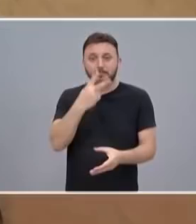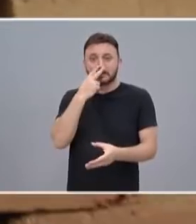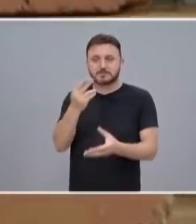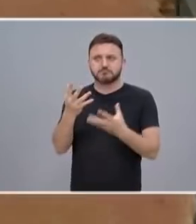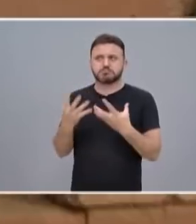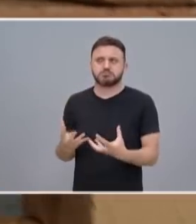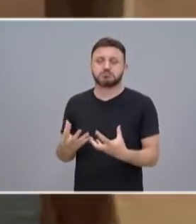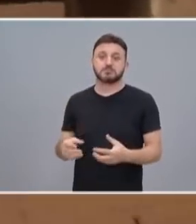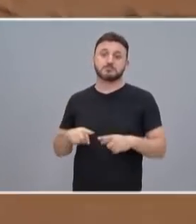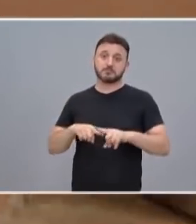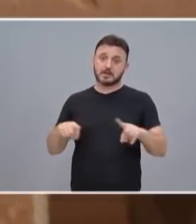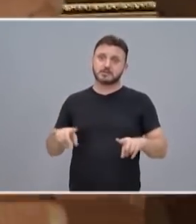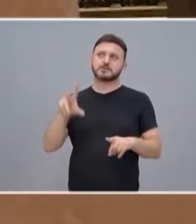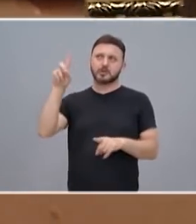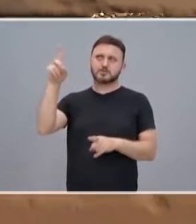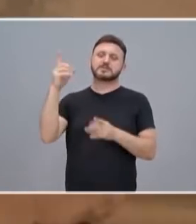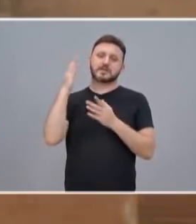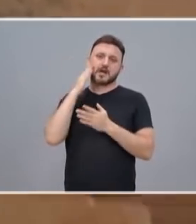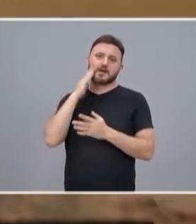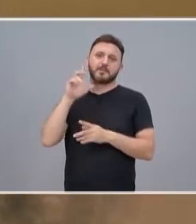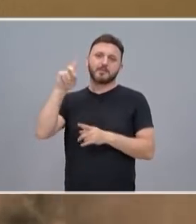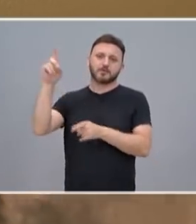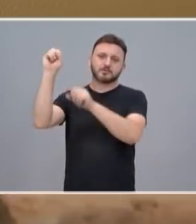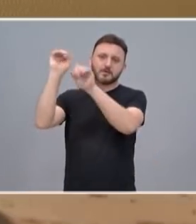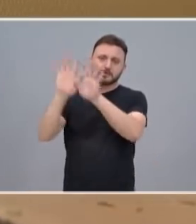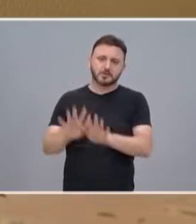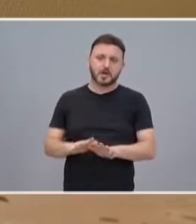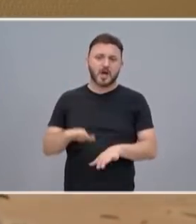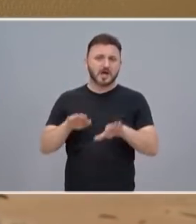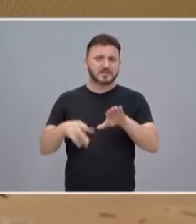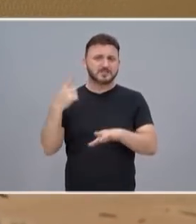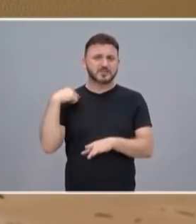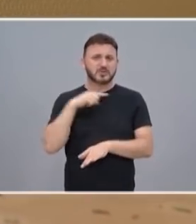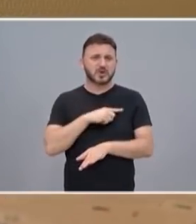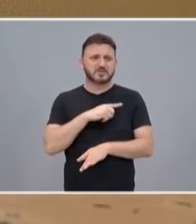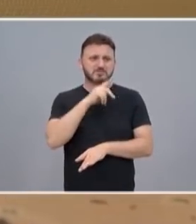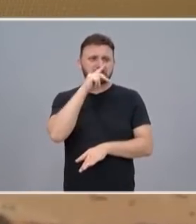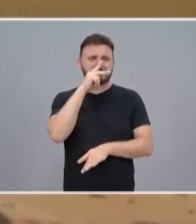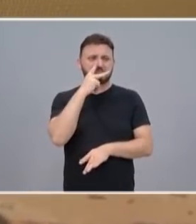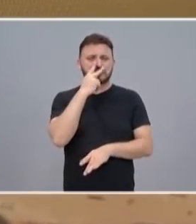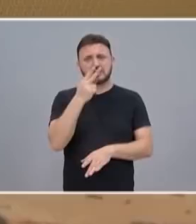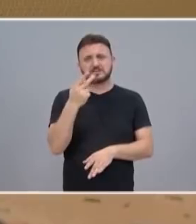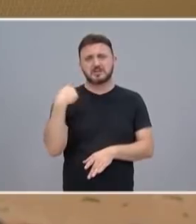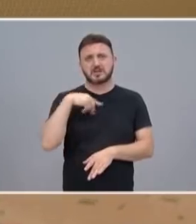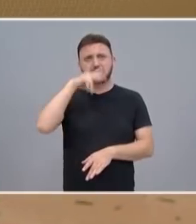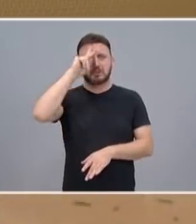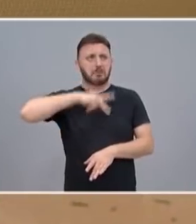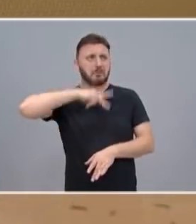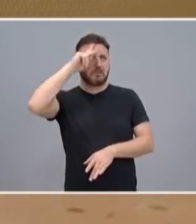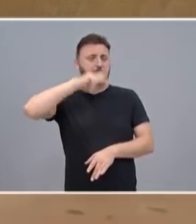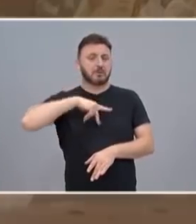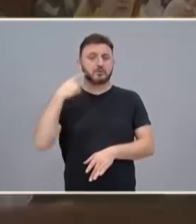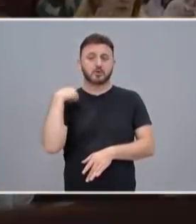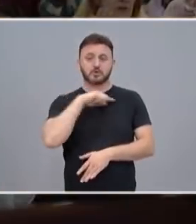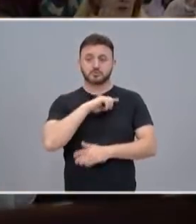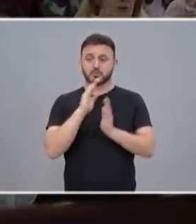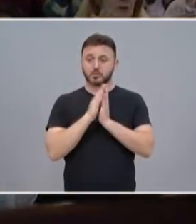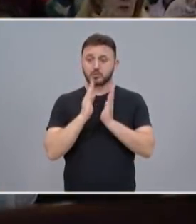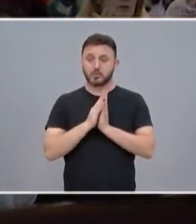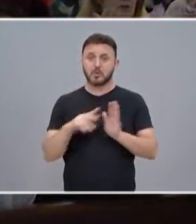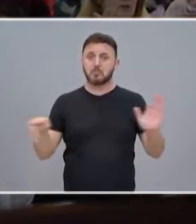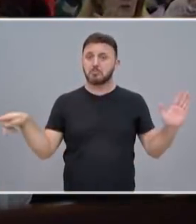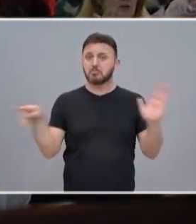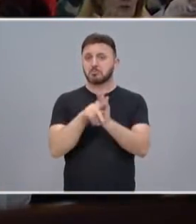pedindo. Eu te peço, vamos interceder. Às vezes nós somos muito egoístas nas nossas orações. Nós pedimos para